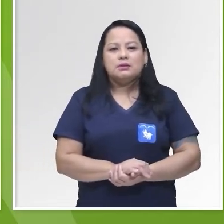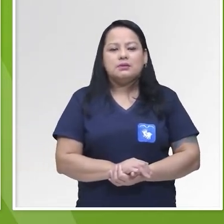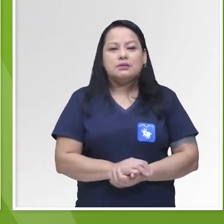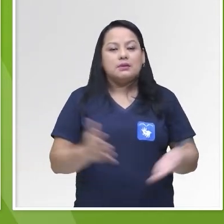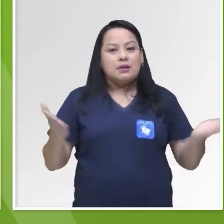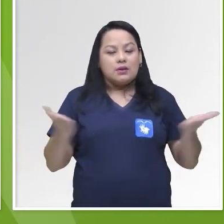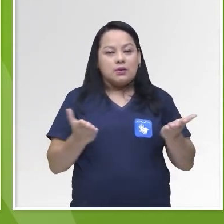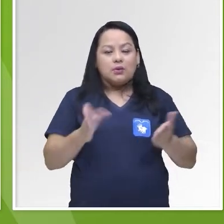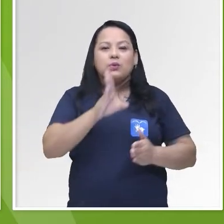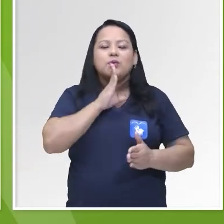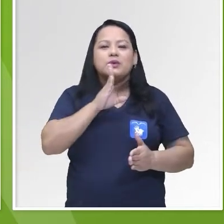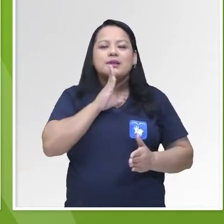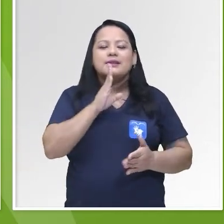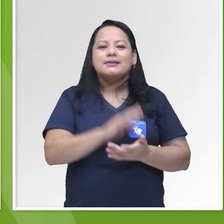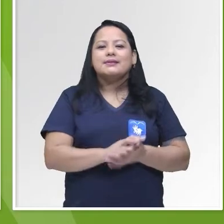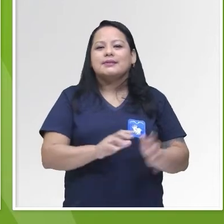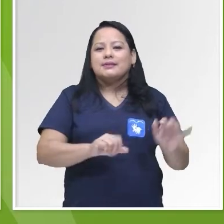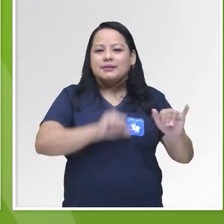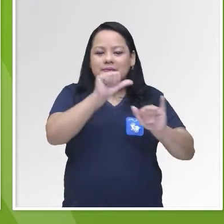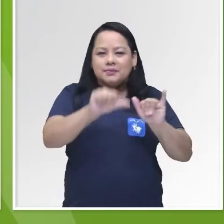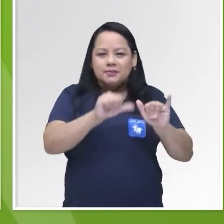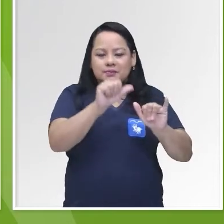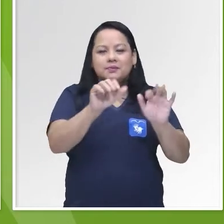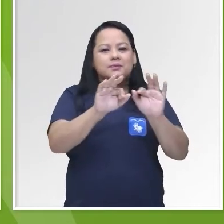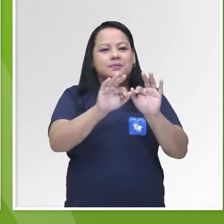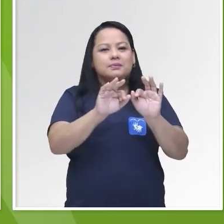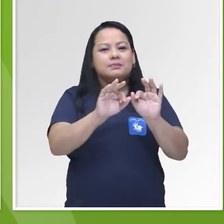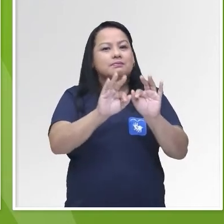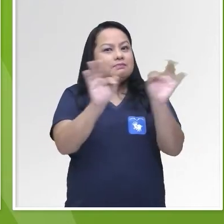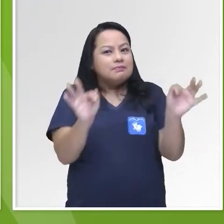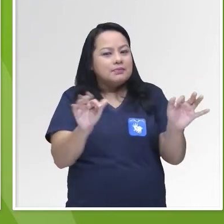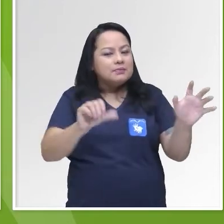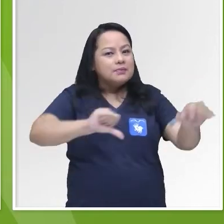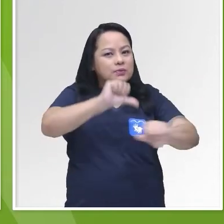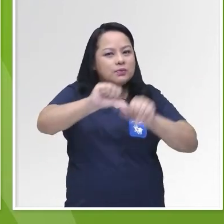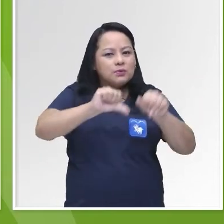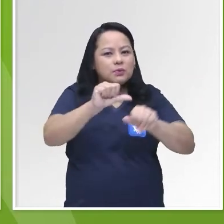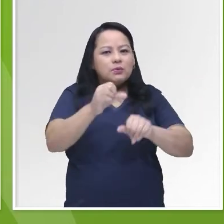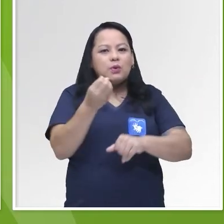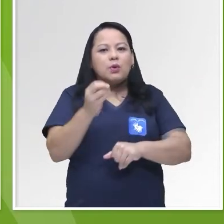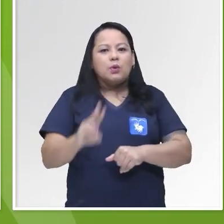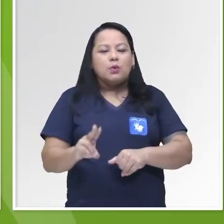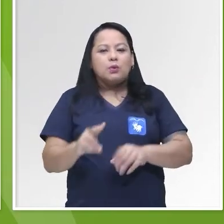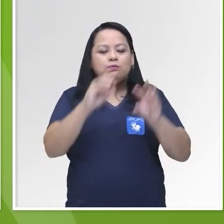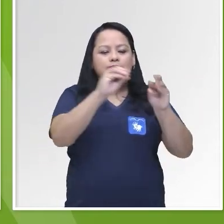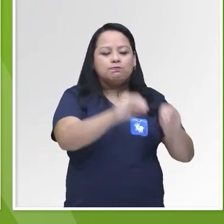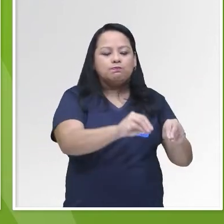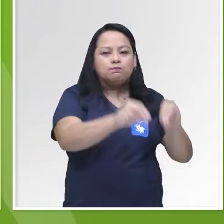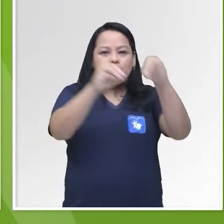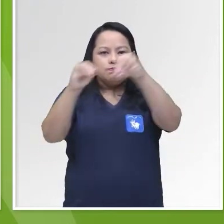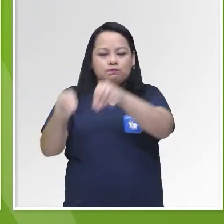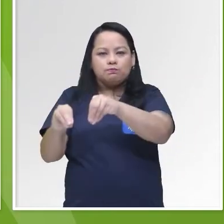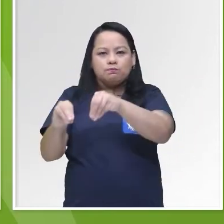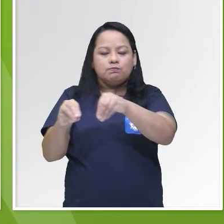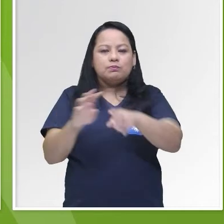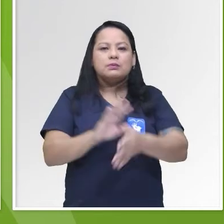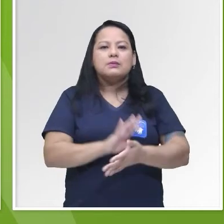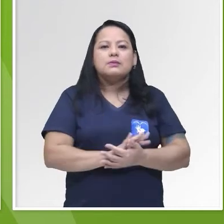Vamos conhecer agora a reação de simples troca ou deslocamento.